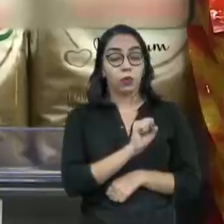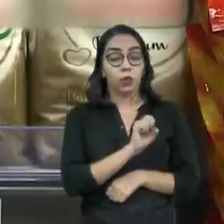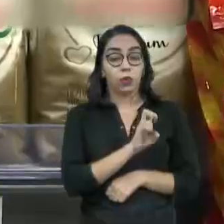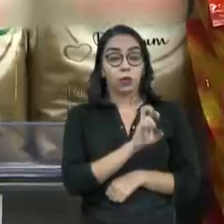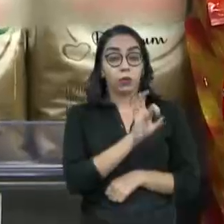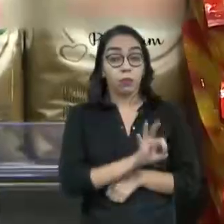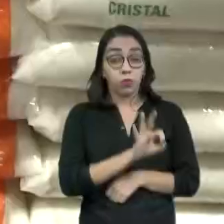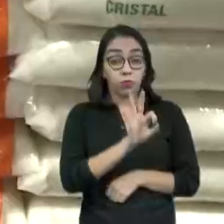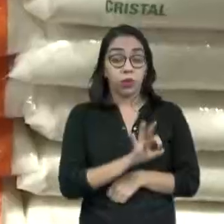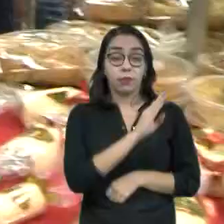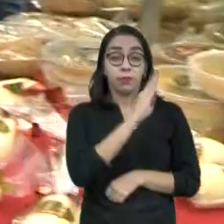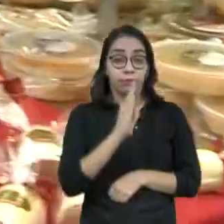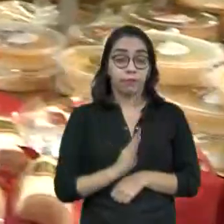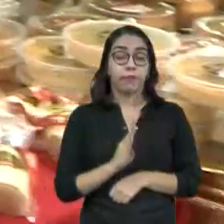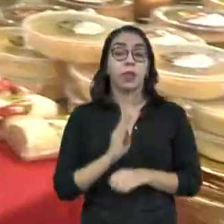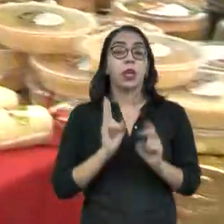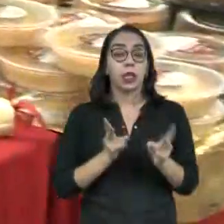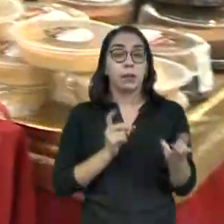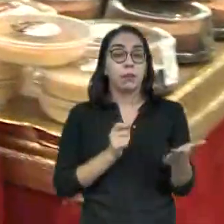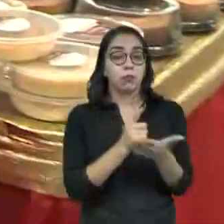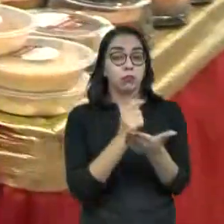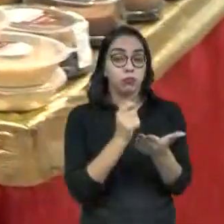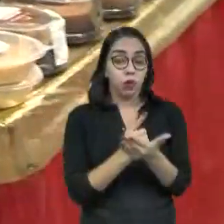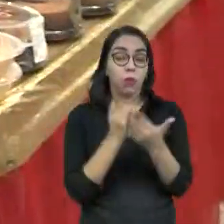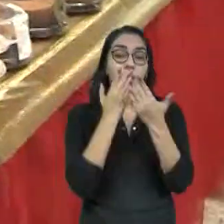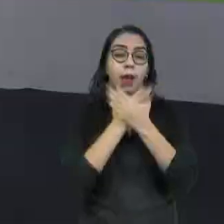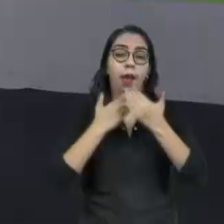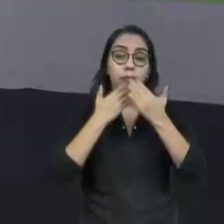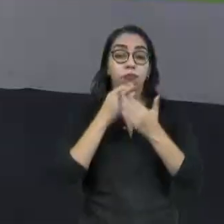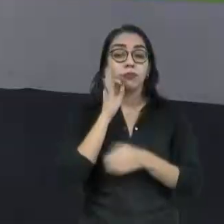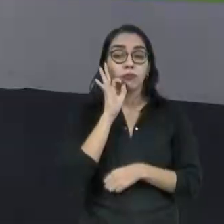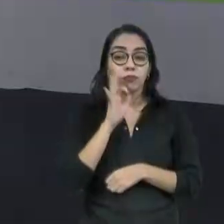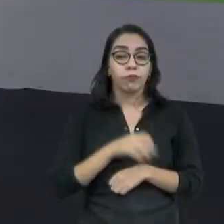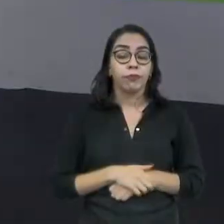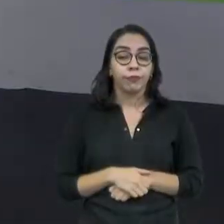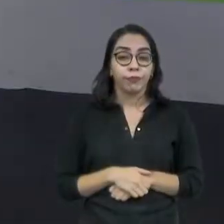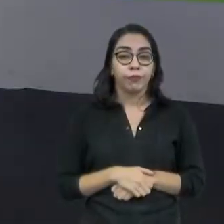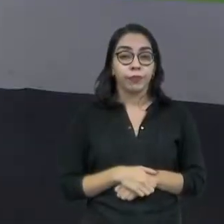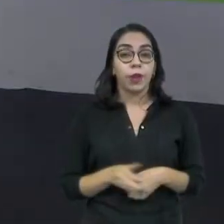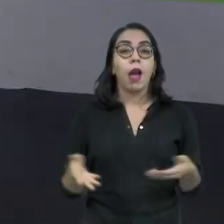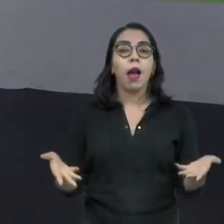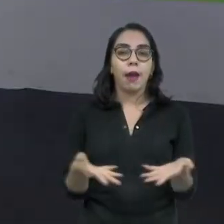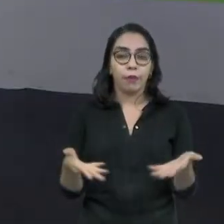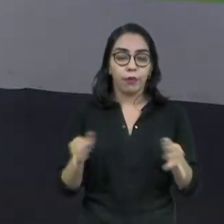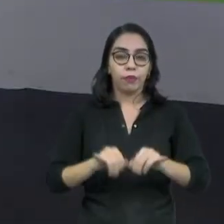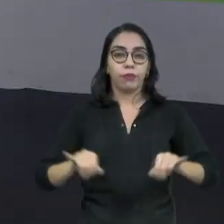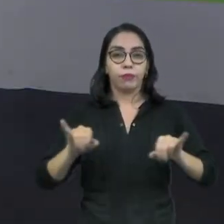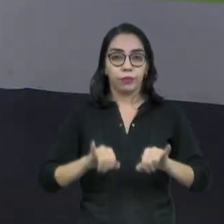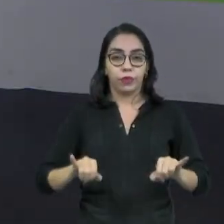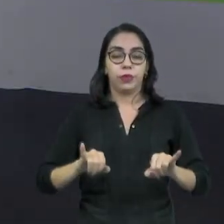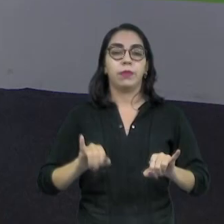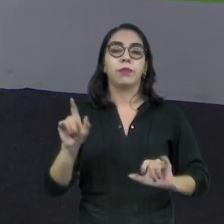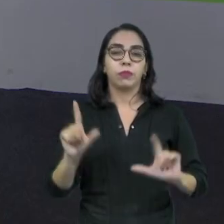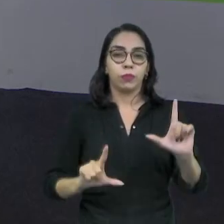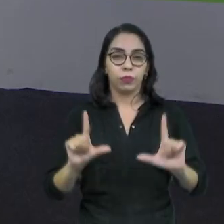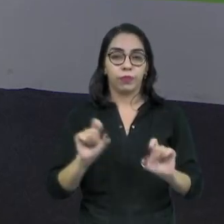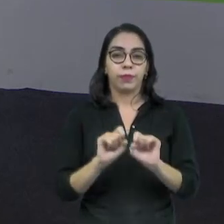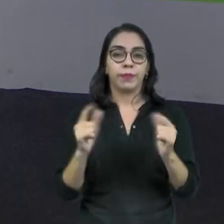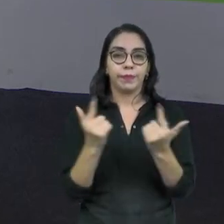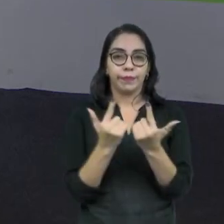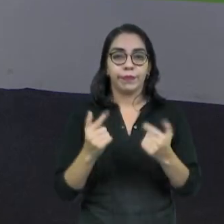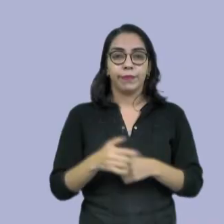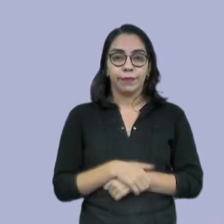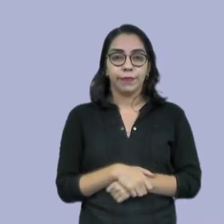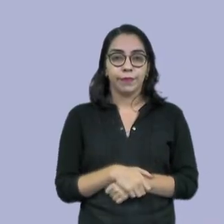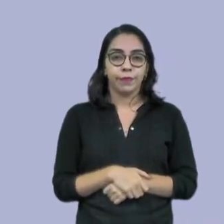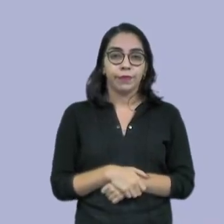dispensam um produto nem na hora do cafezinho essas e outras notícias agora no jornal Assembleia